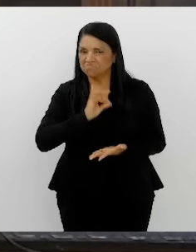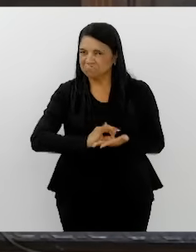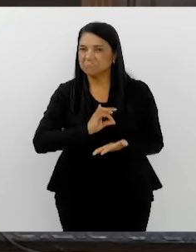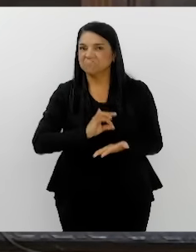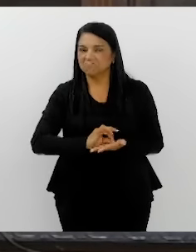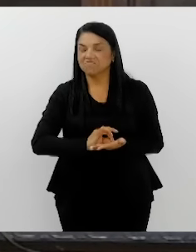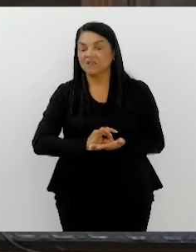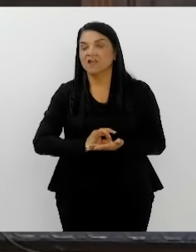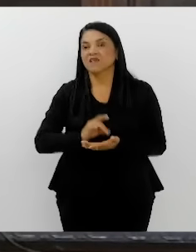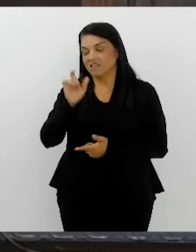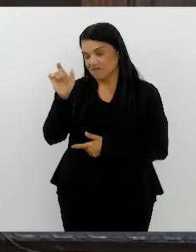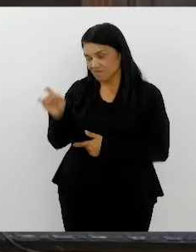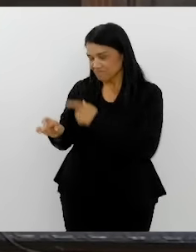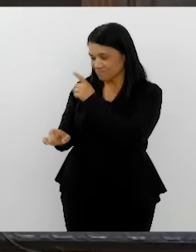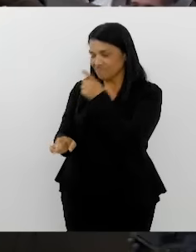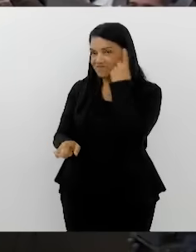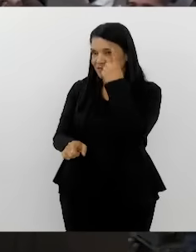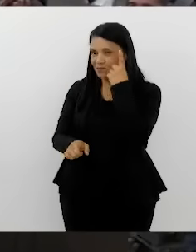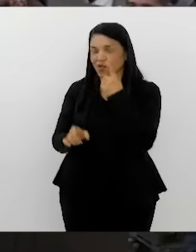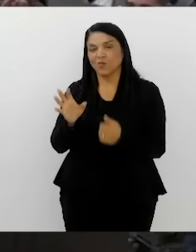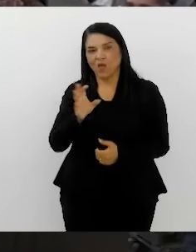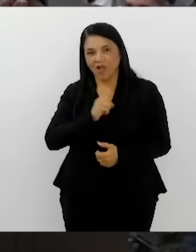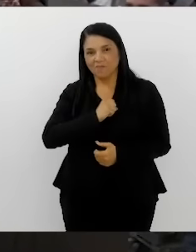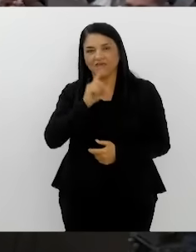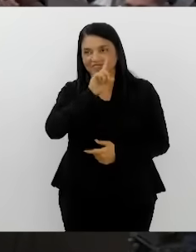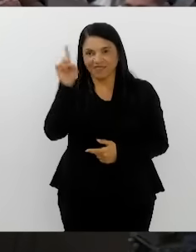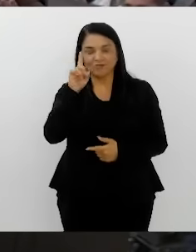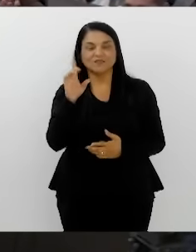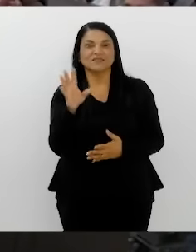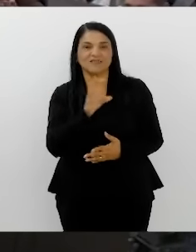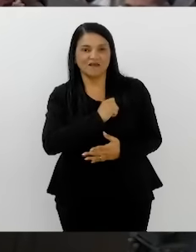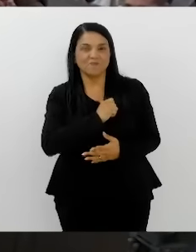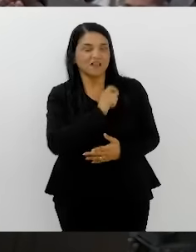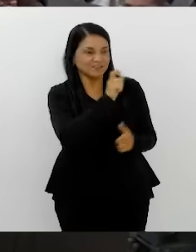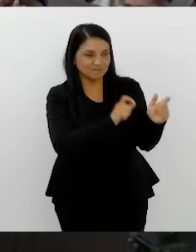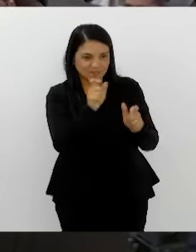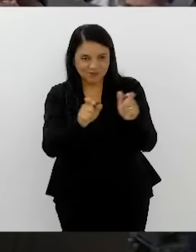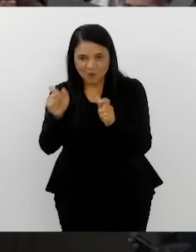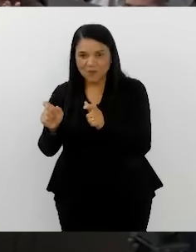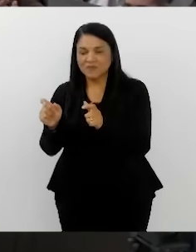a Deus e ama o próximo. Por isso que ele fez essa obra.